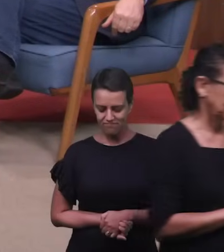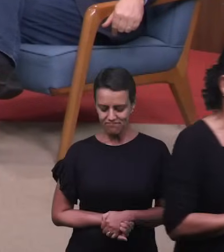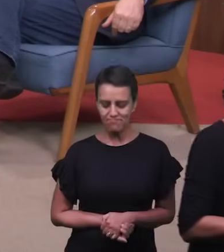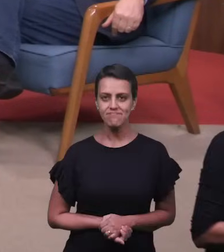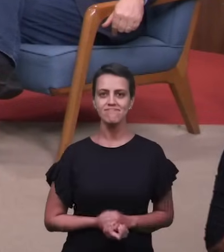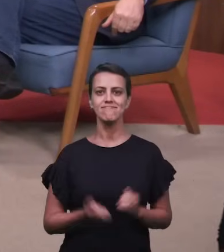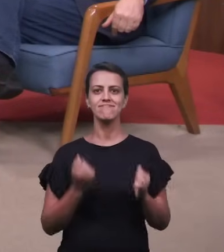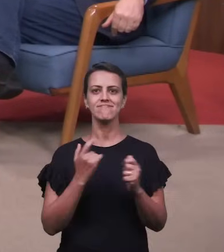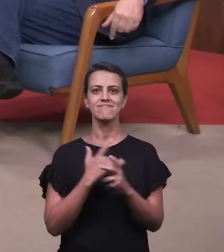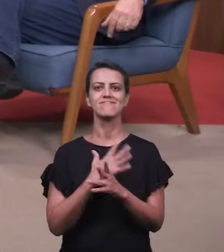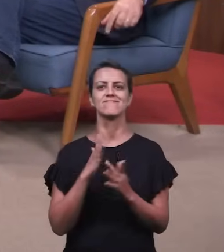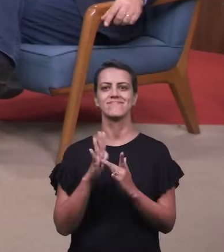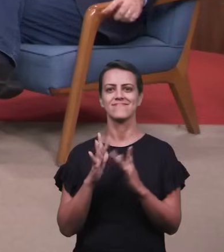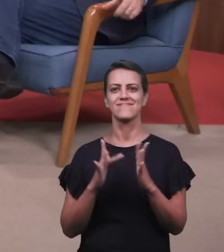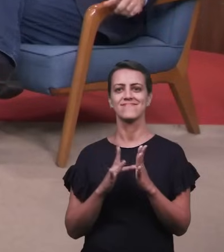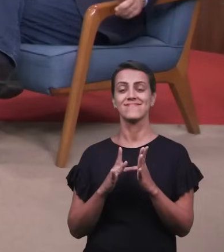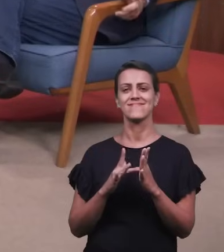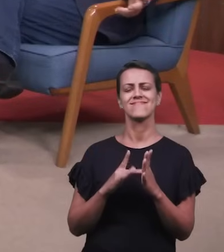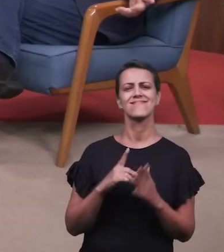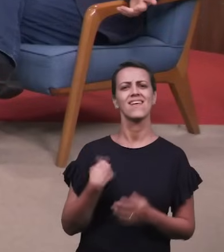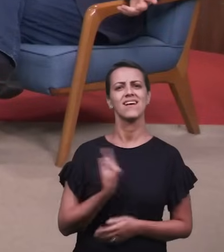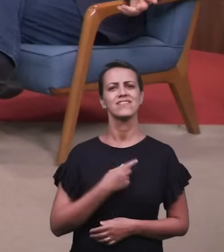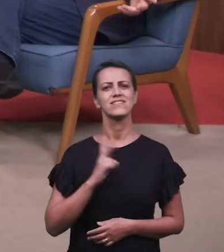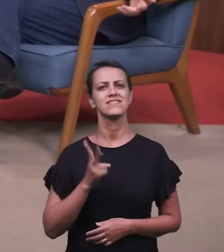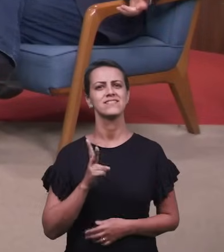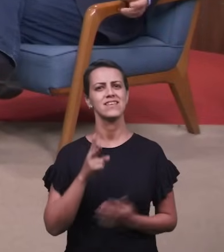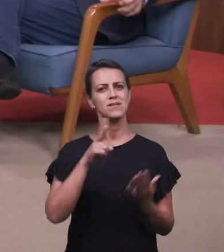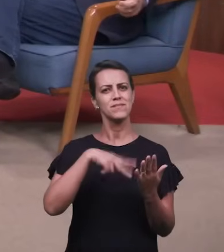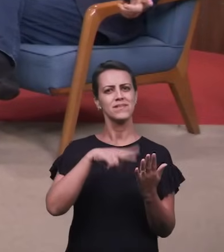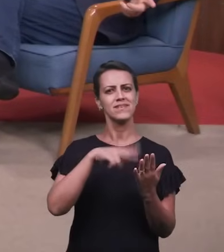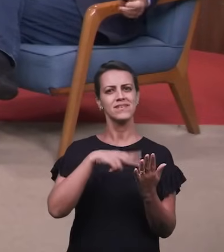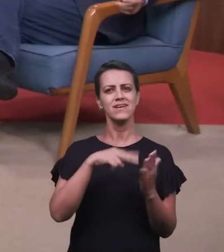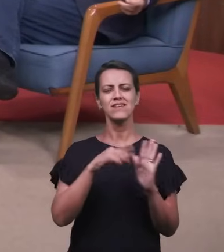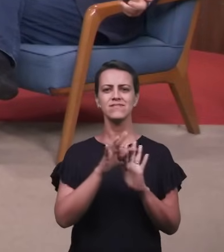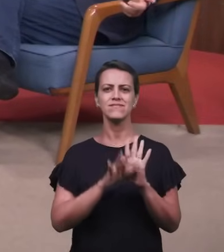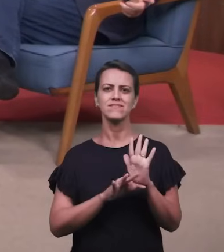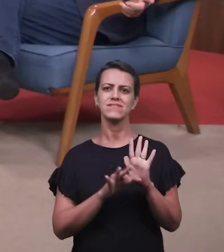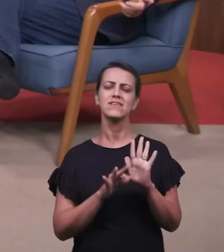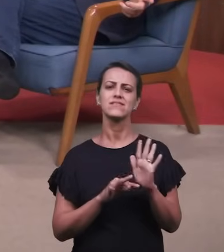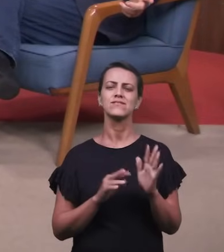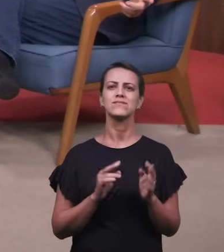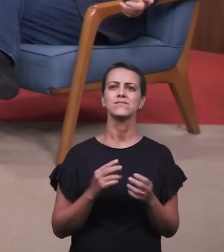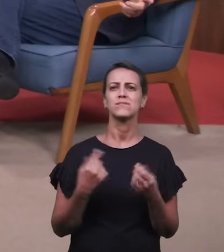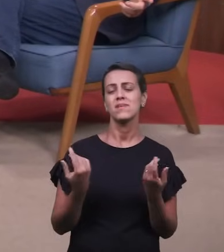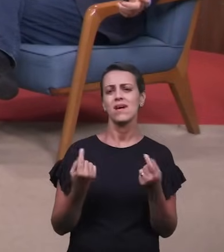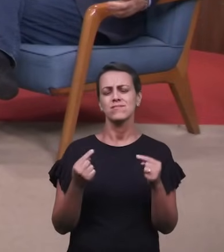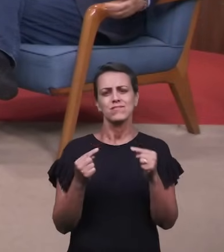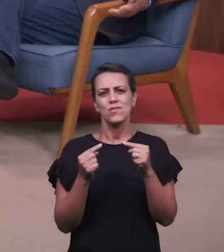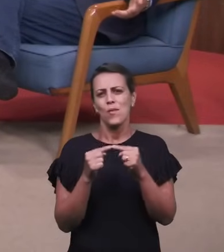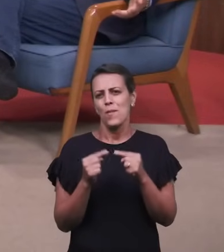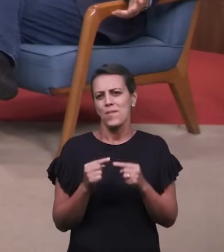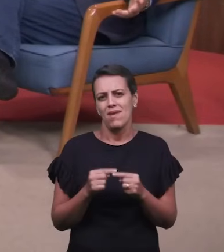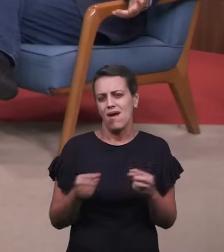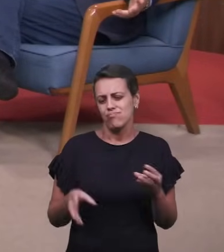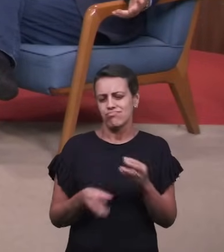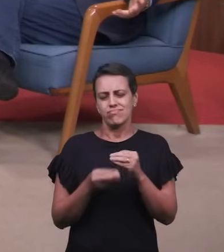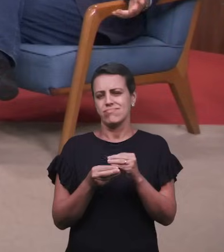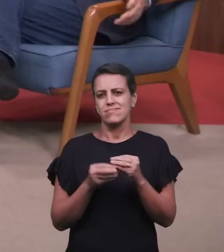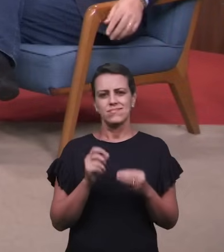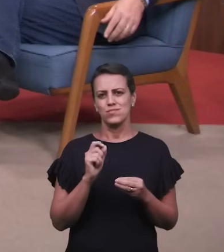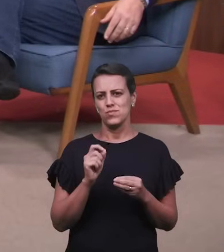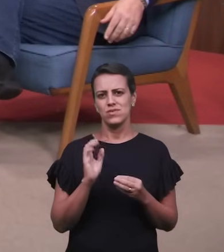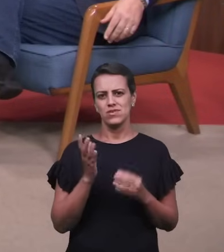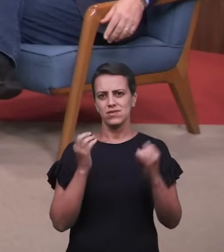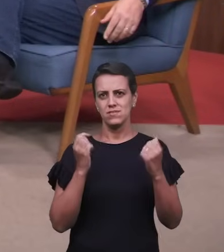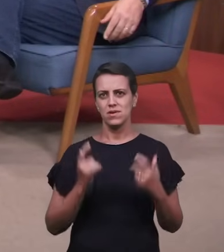Amém. Glória a Jesus. Amém. Glórias ao Senhor. A gente sempre lê um texto, principalmente no Novo Testamento, né, para corroborar com aquilo que foi dito, que